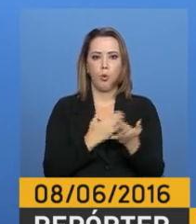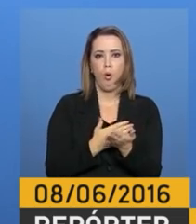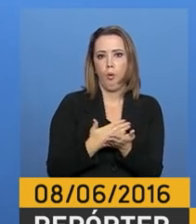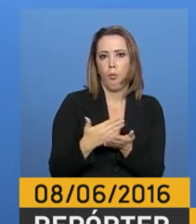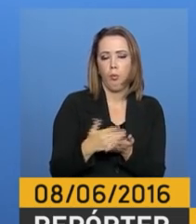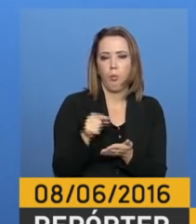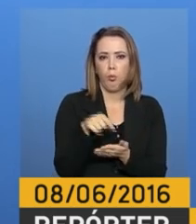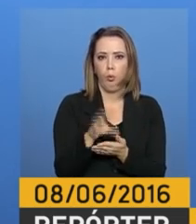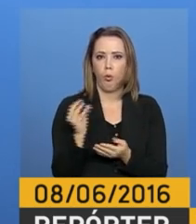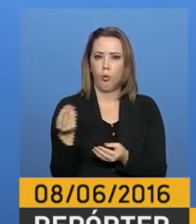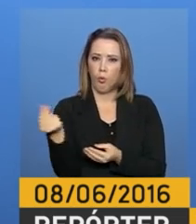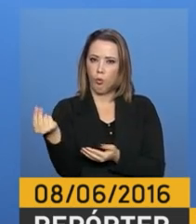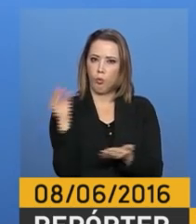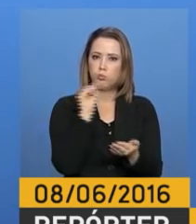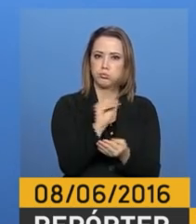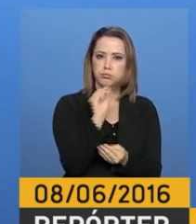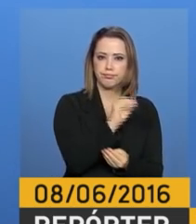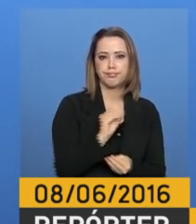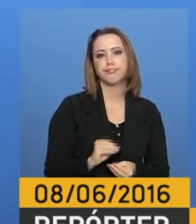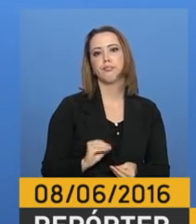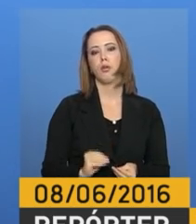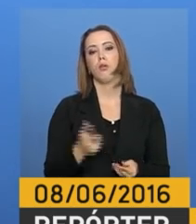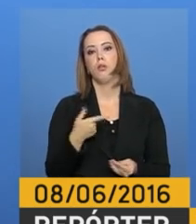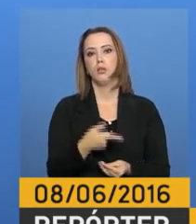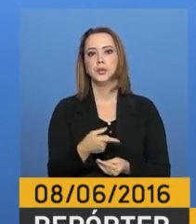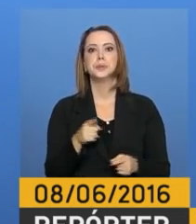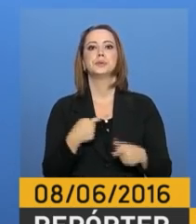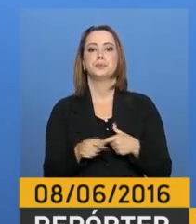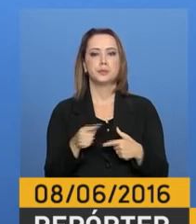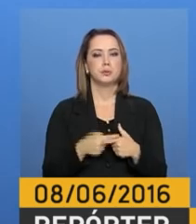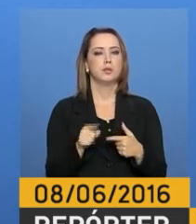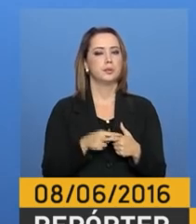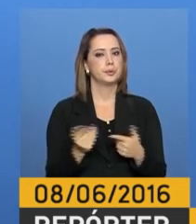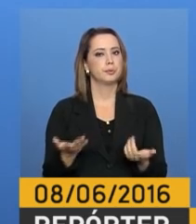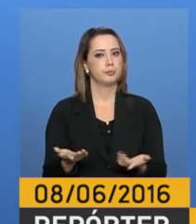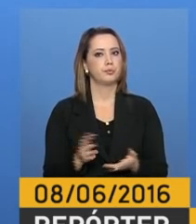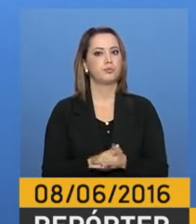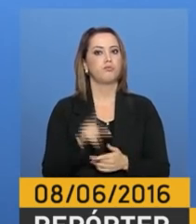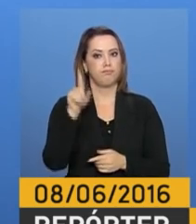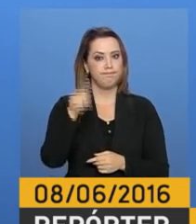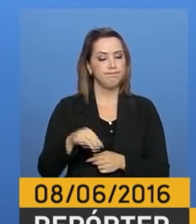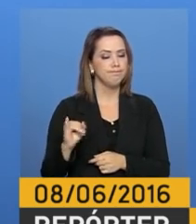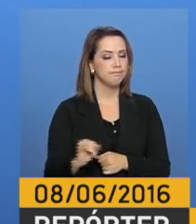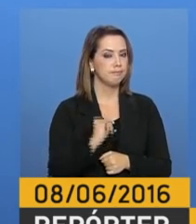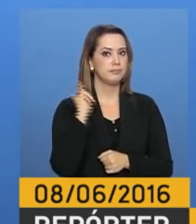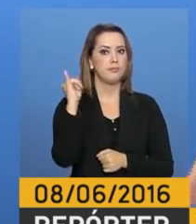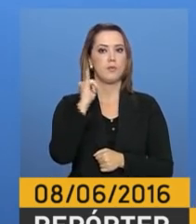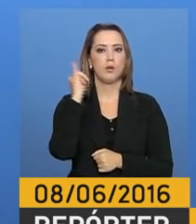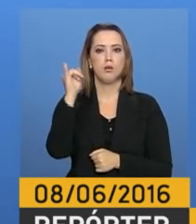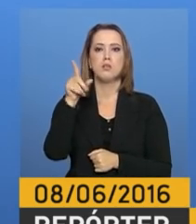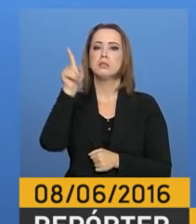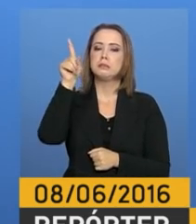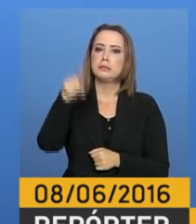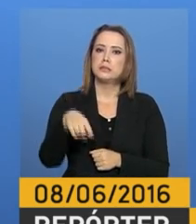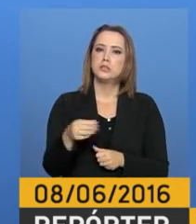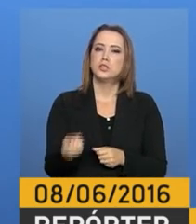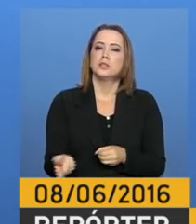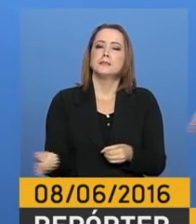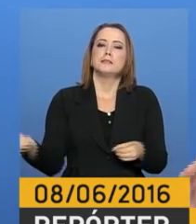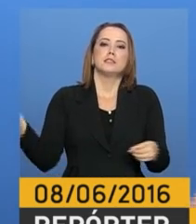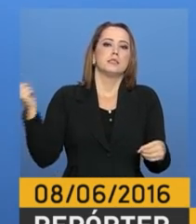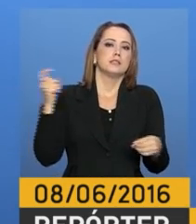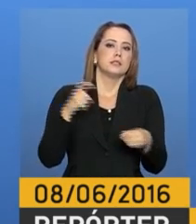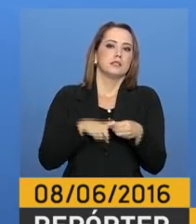investindo no negócio porque tem alguma coisa que não né não vai bem portanto é fundamental que se restaure a